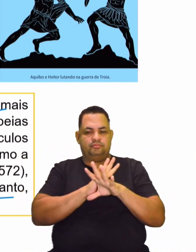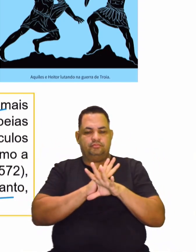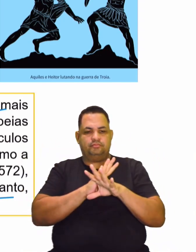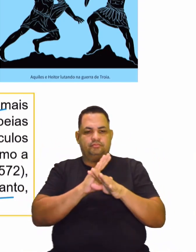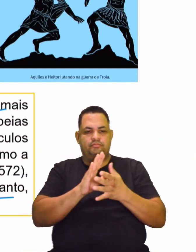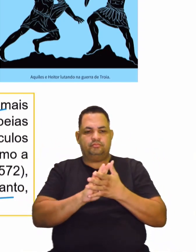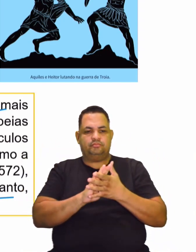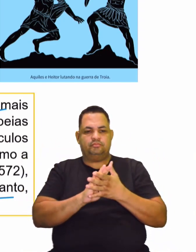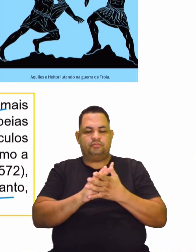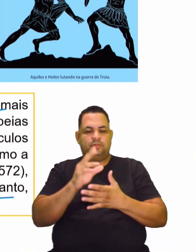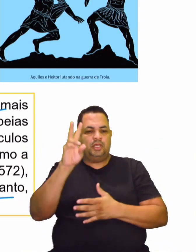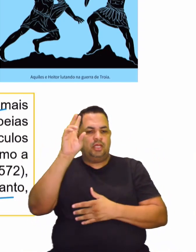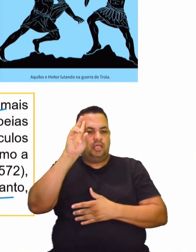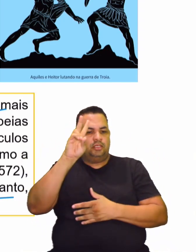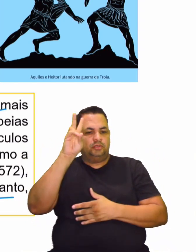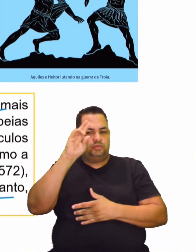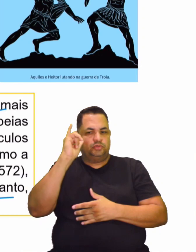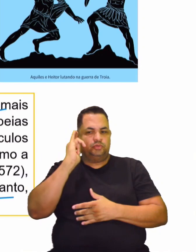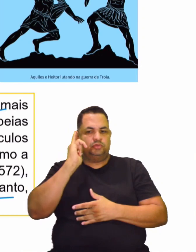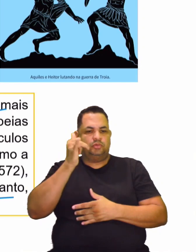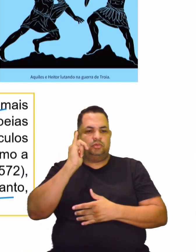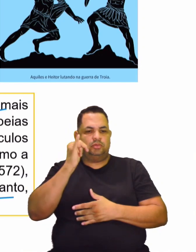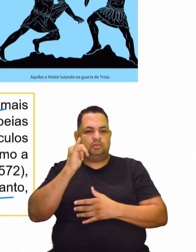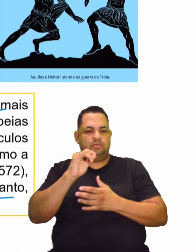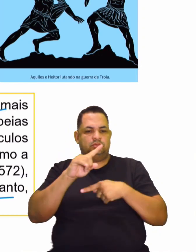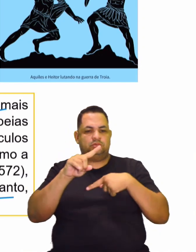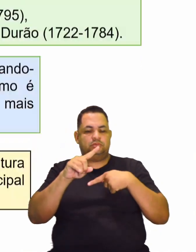de epopeias secundárias.